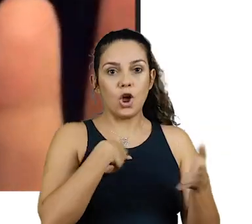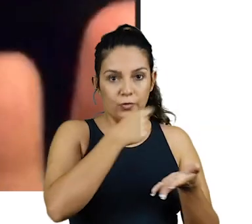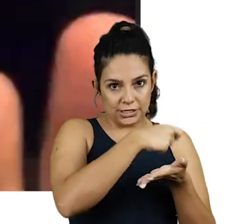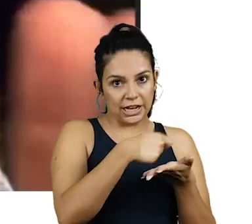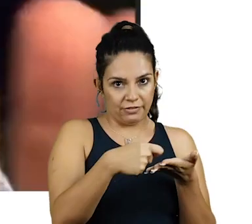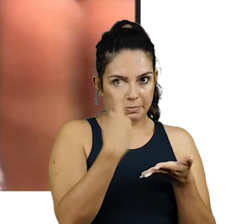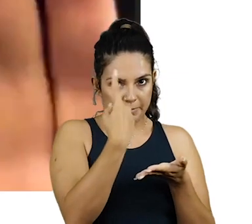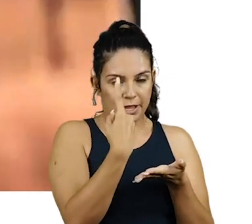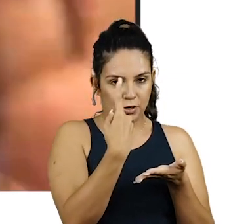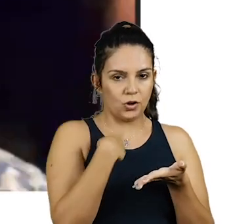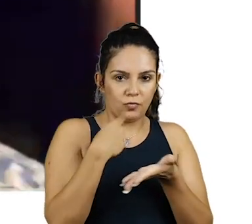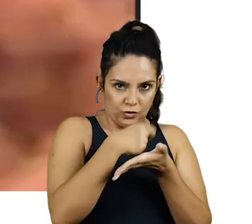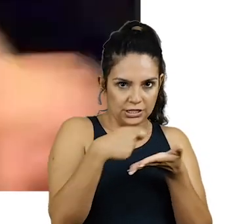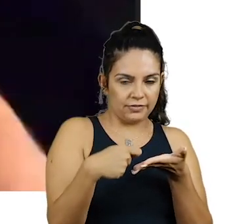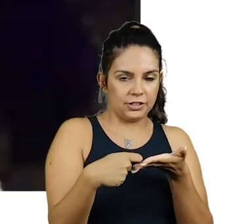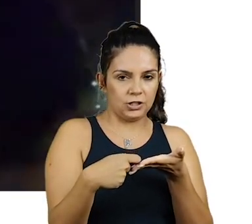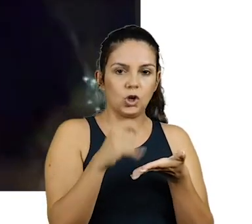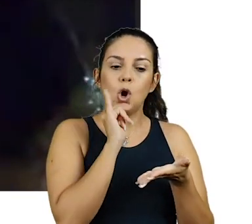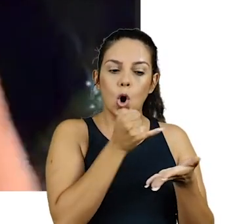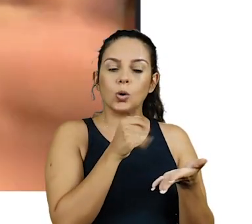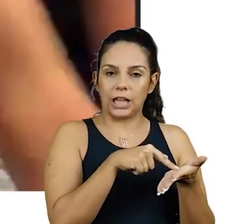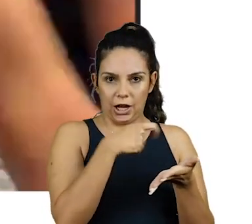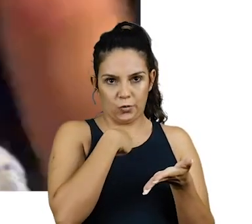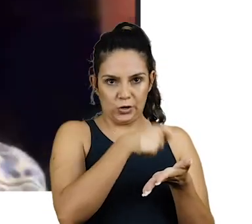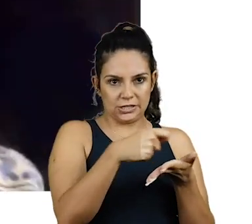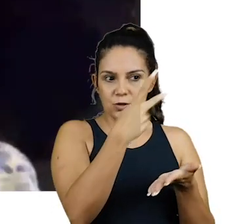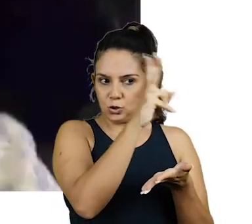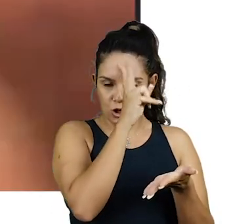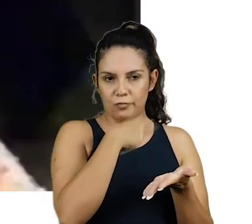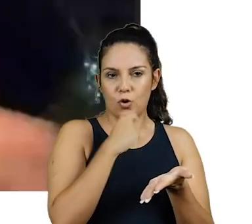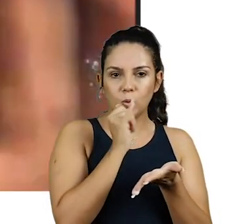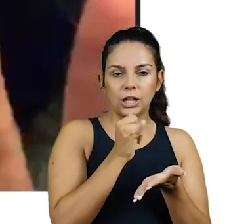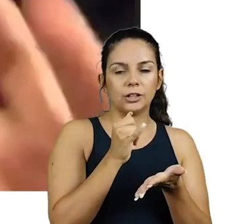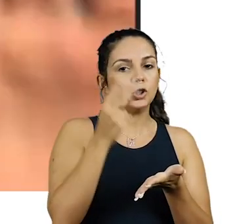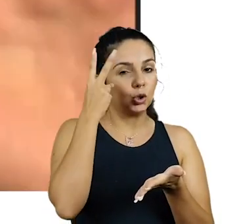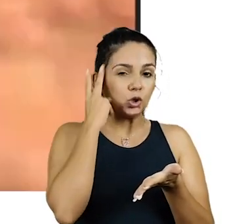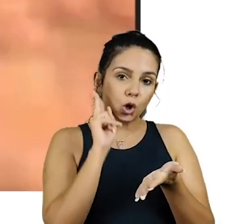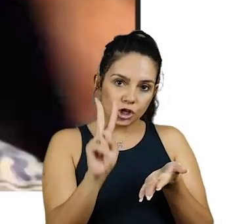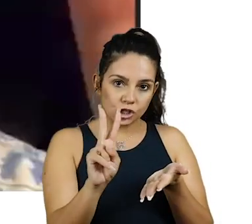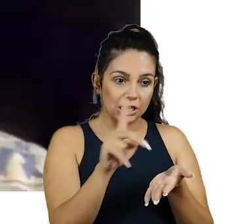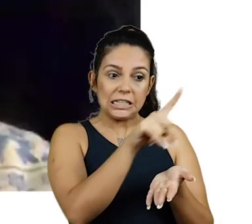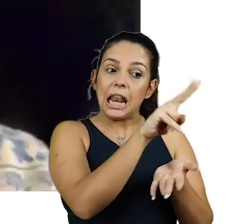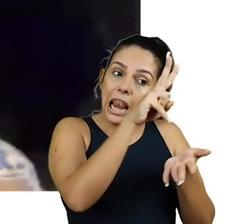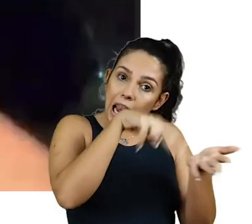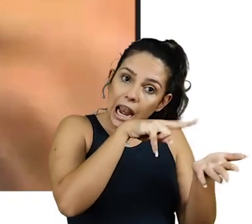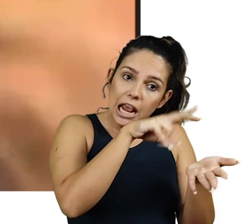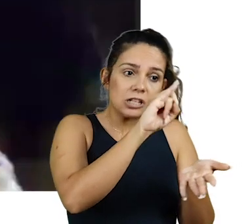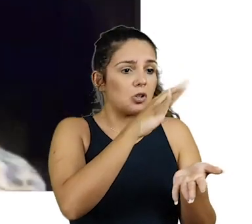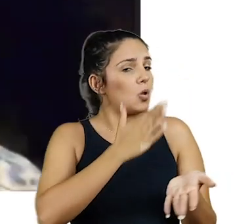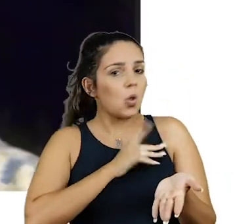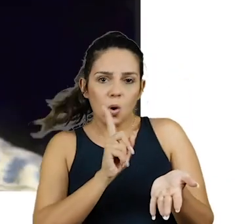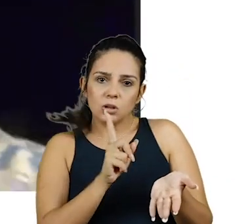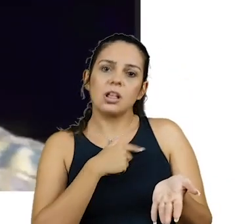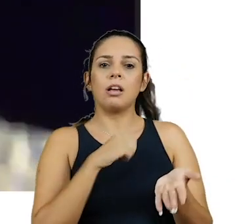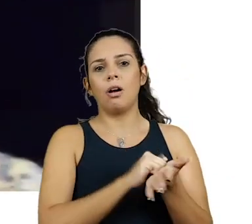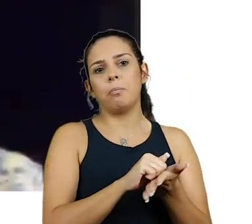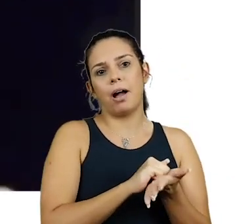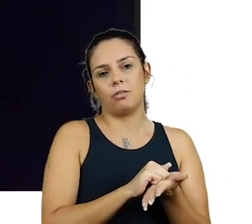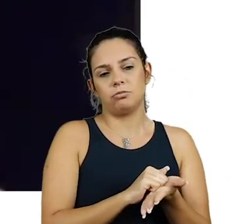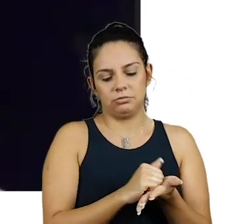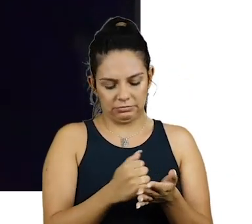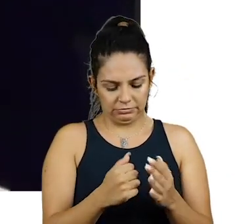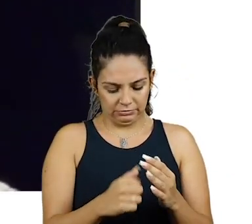Deixa eu botar no papel. Me dá 2 dias, vou dar uma coisa. já te ligo e aí eu leio para você.